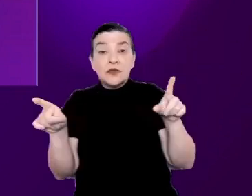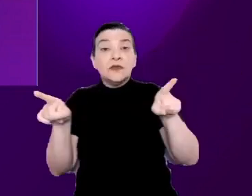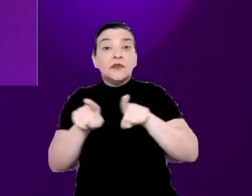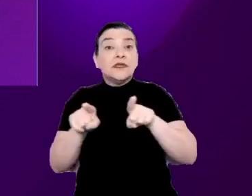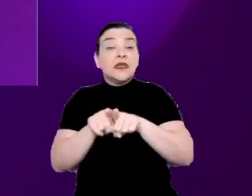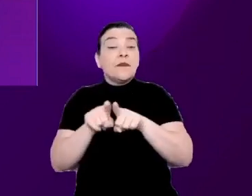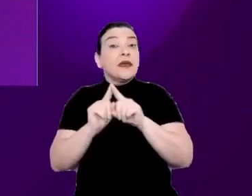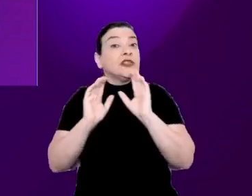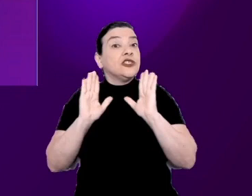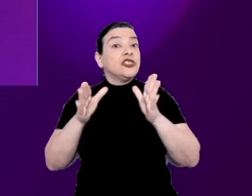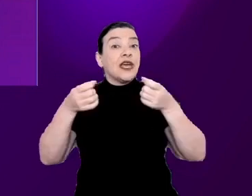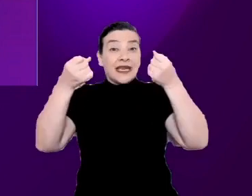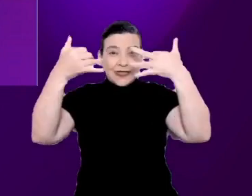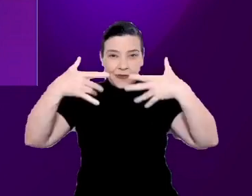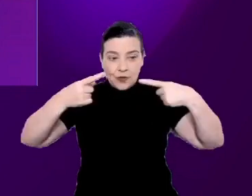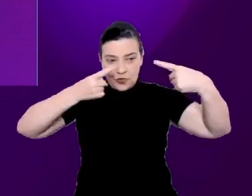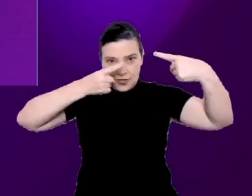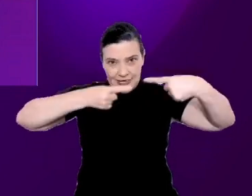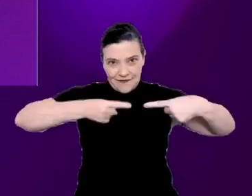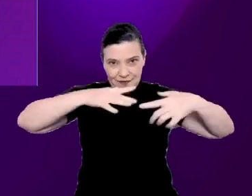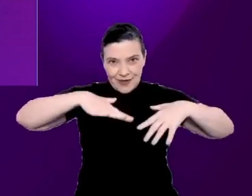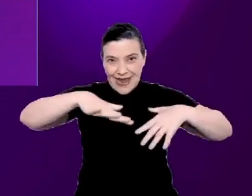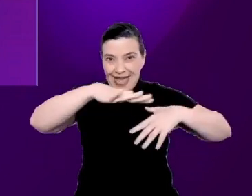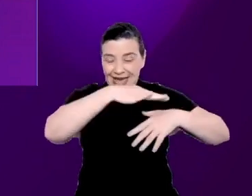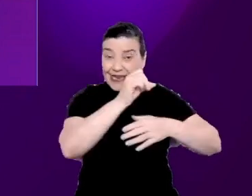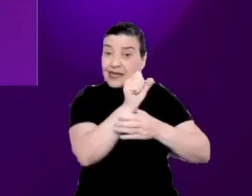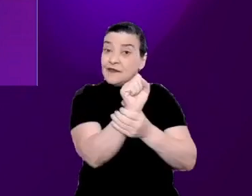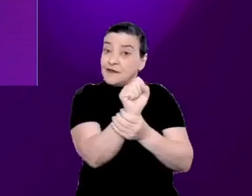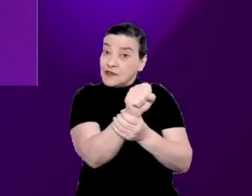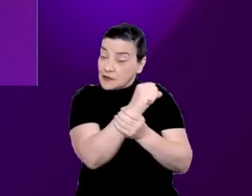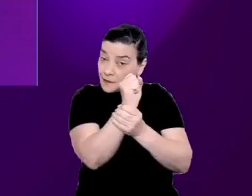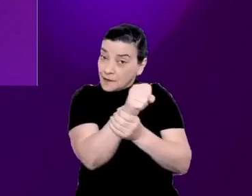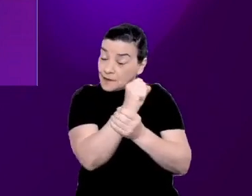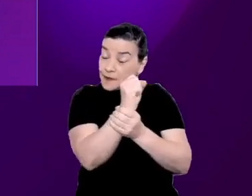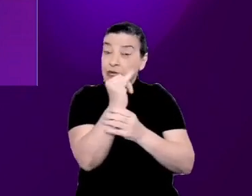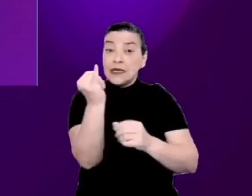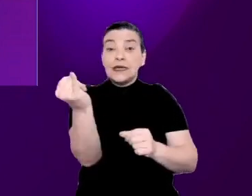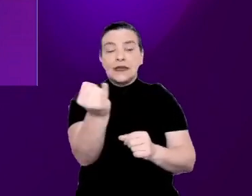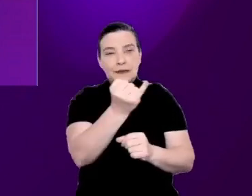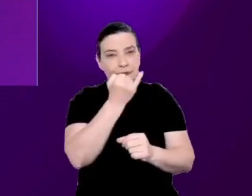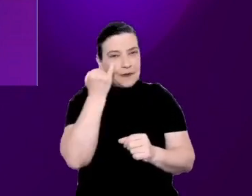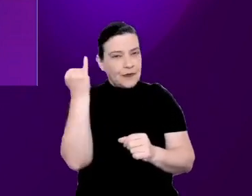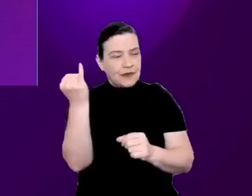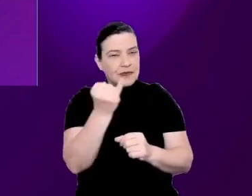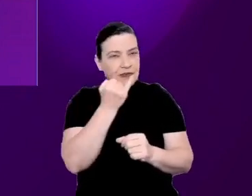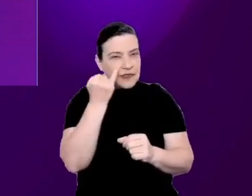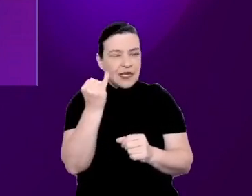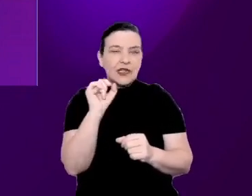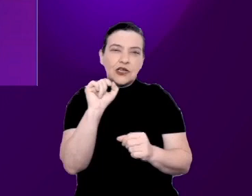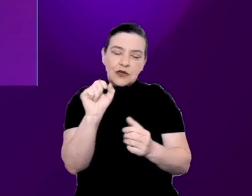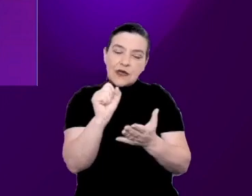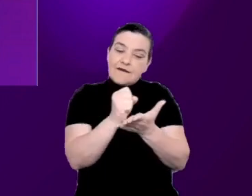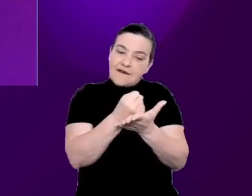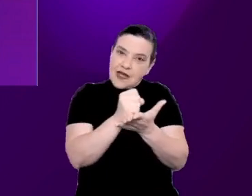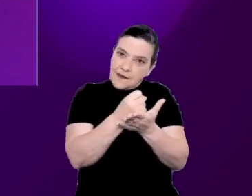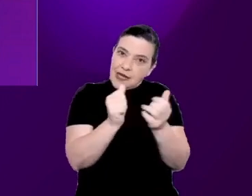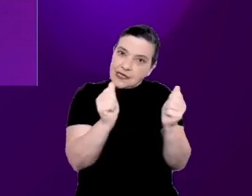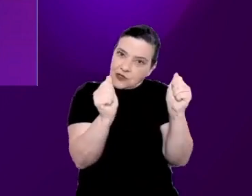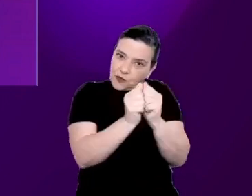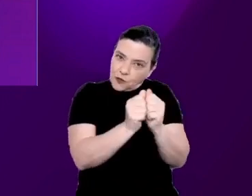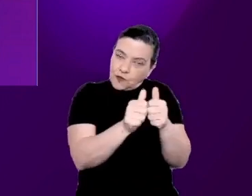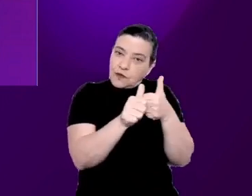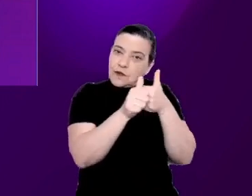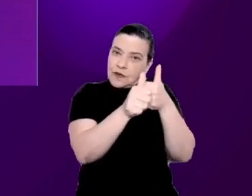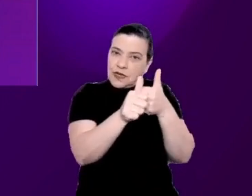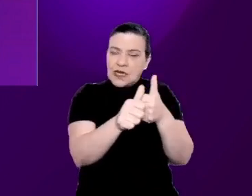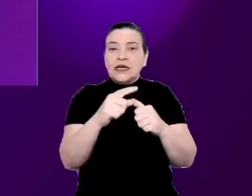do desafio da fisioterapia, o quanto a fisioterapia é importante nessa inserção da farmácia. A gente tem a